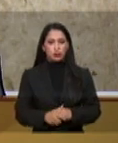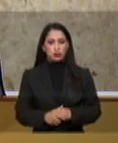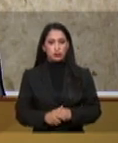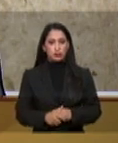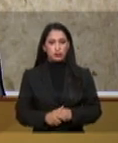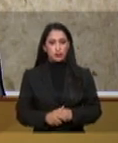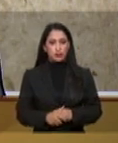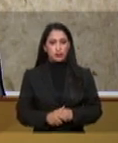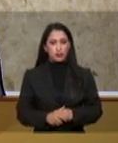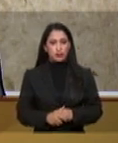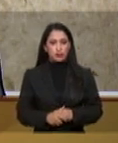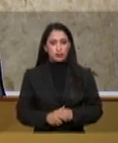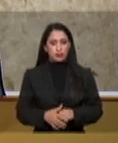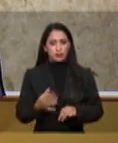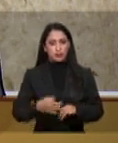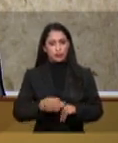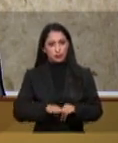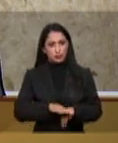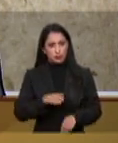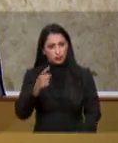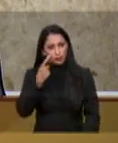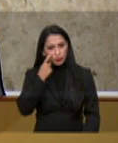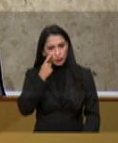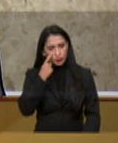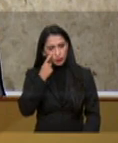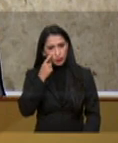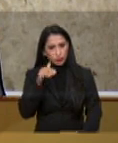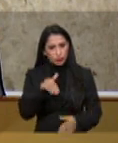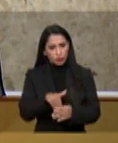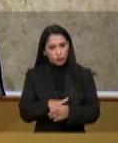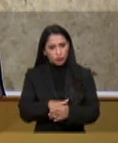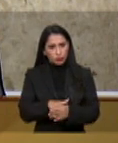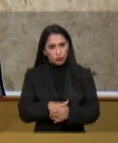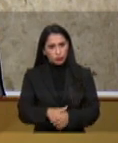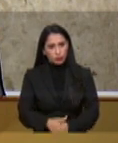ministro André Mendonça para o seu voto.